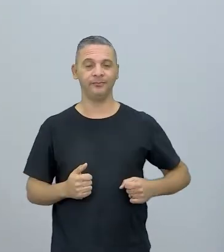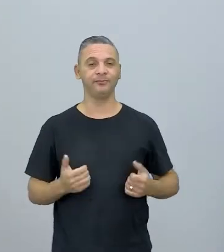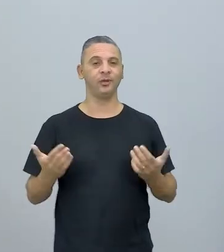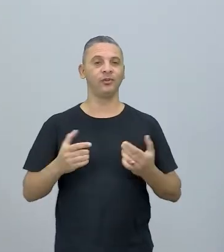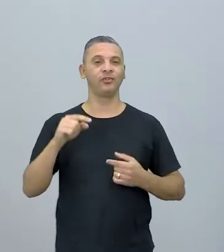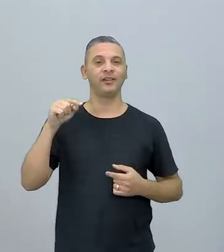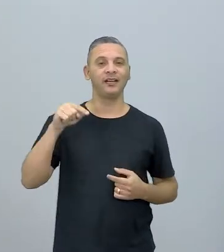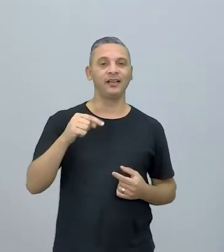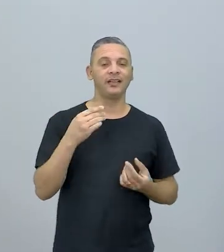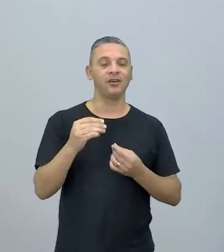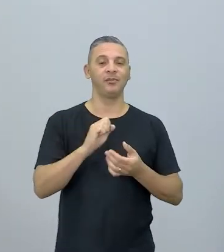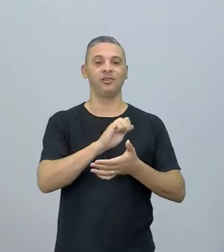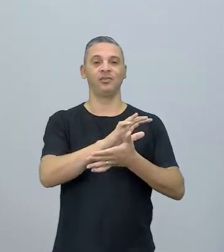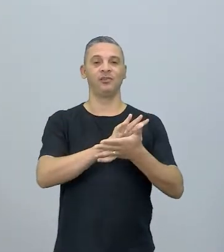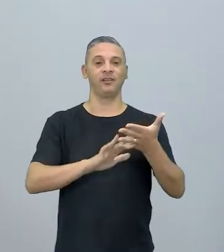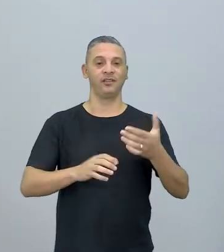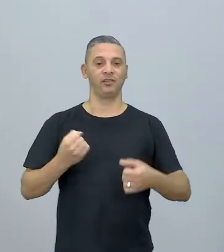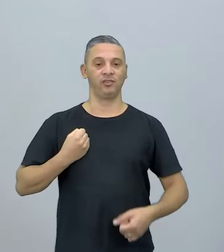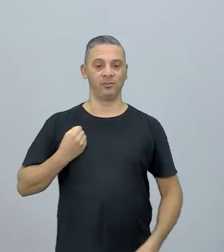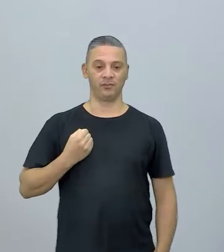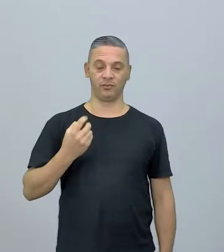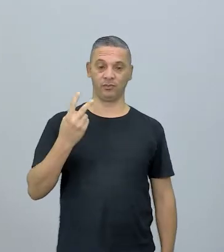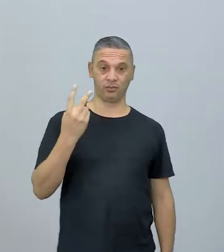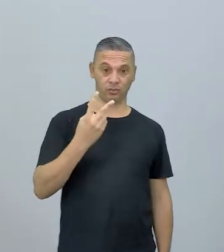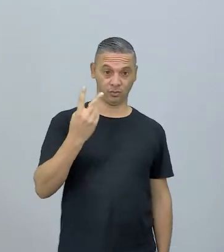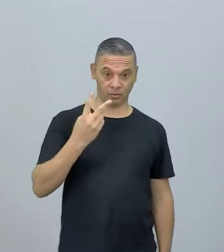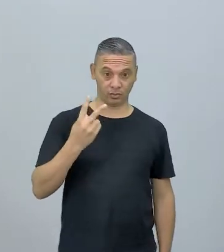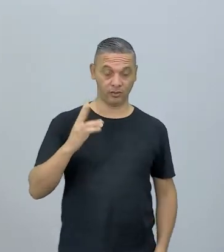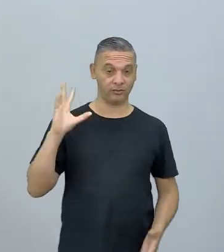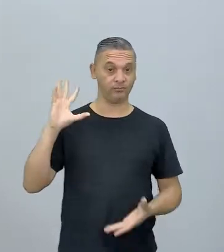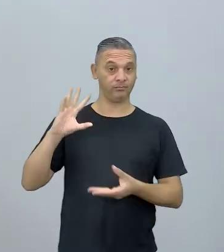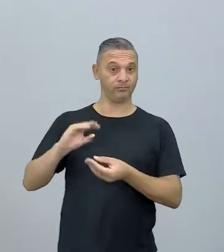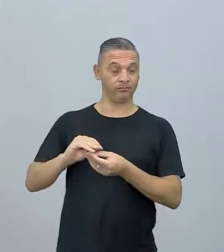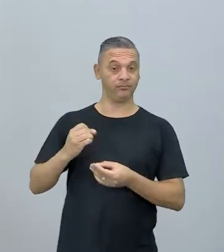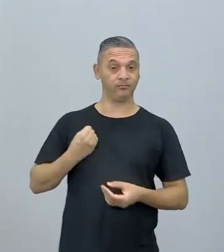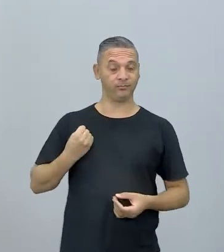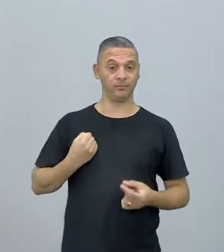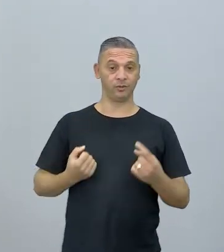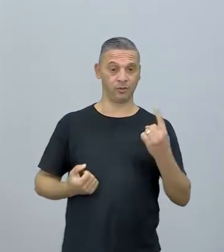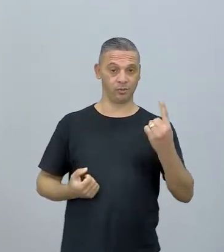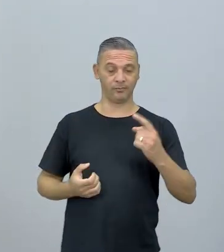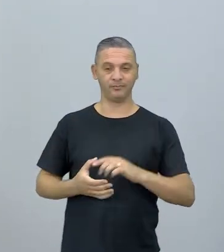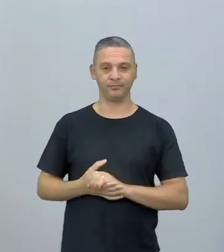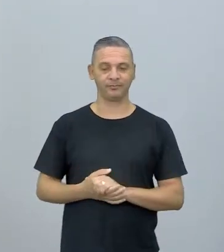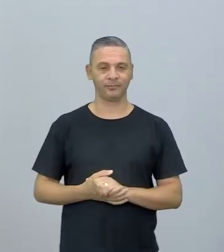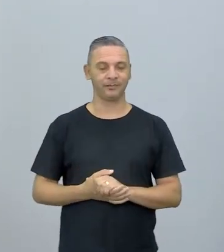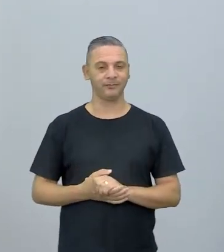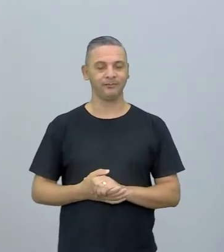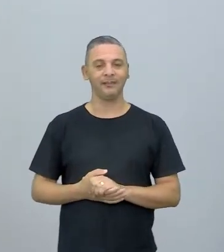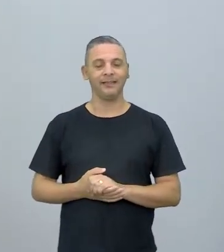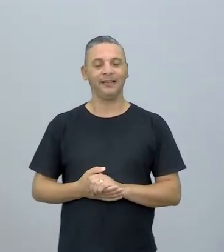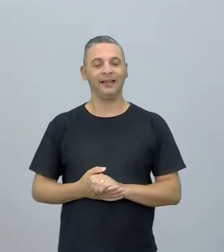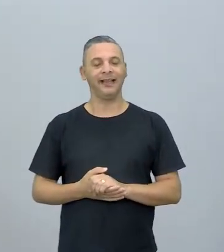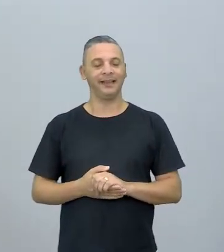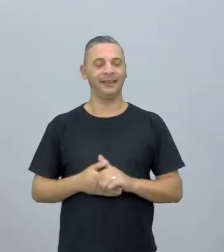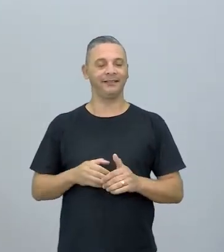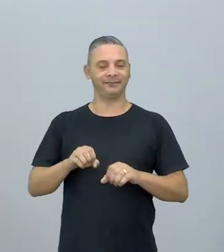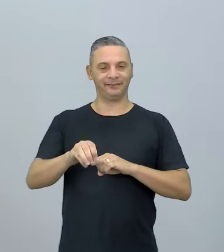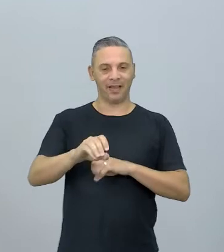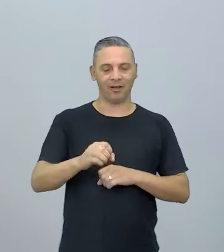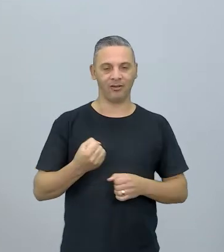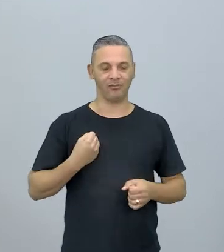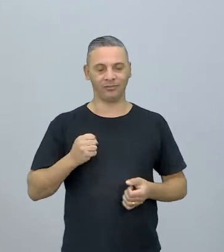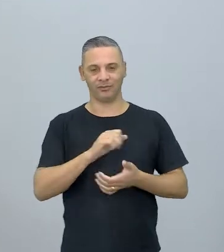estamos agora na atividade 2, Sistematização 1. Então essa é a nossa penúltima aula da atividade